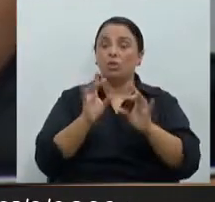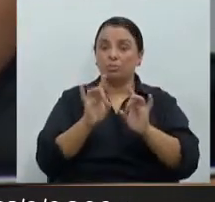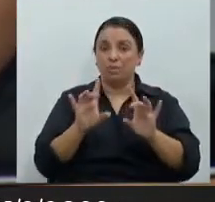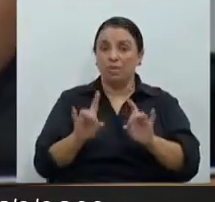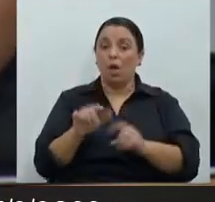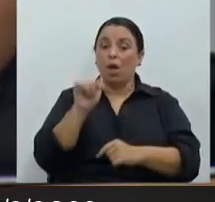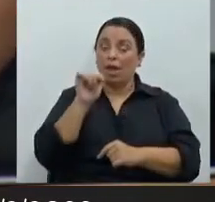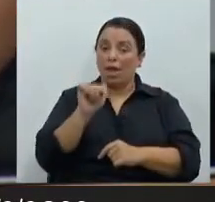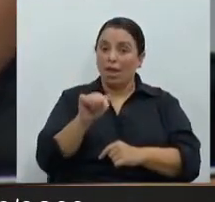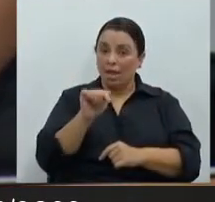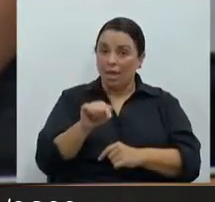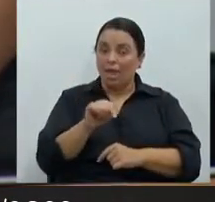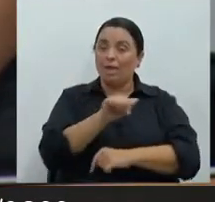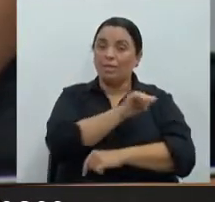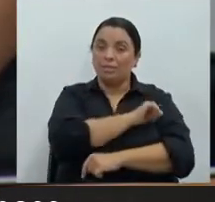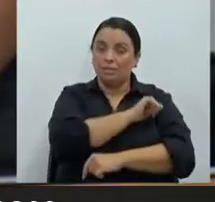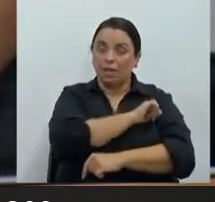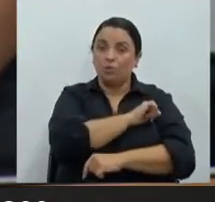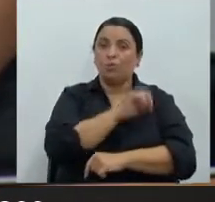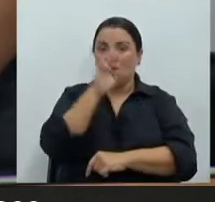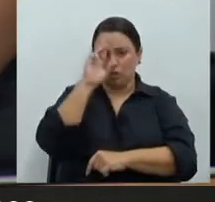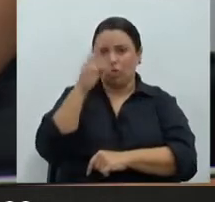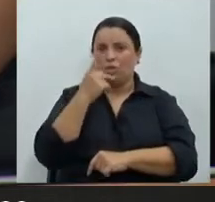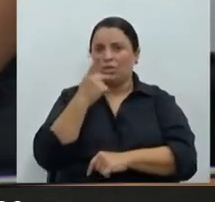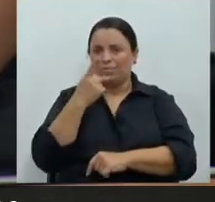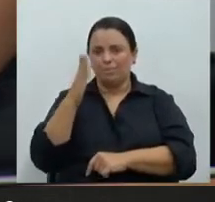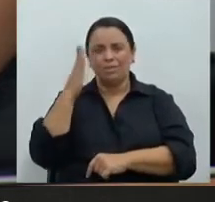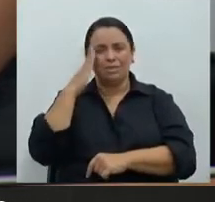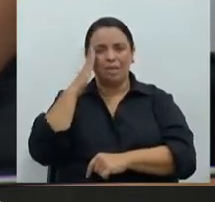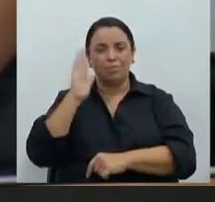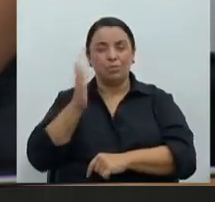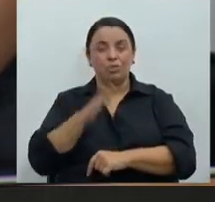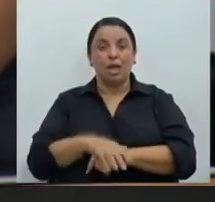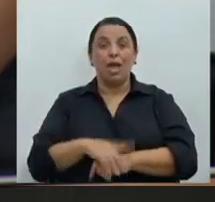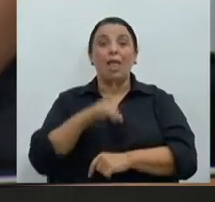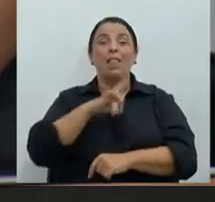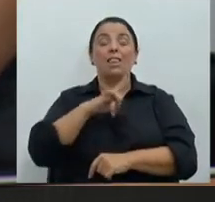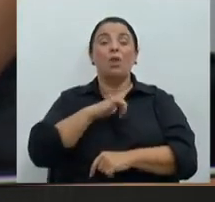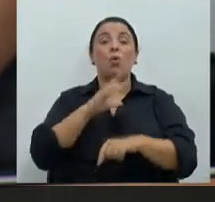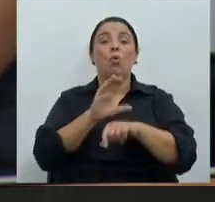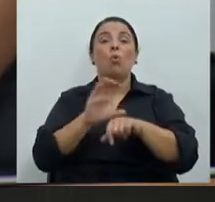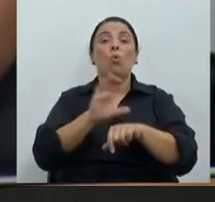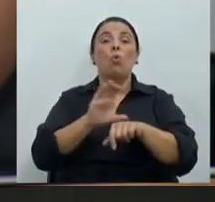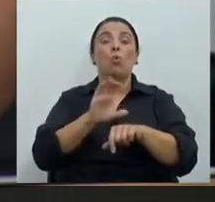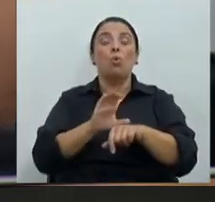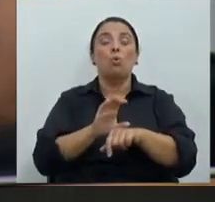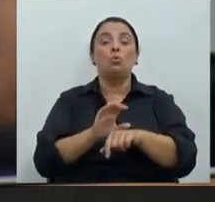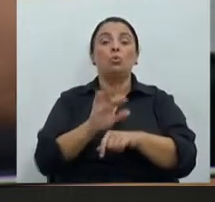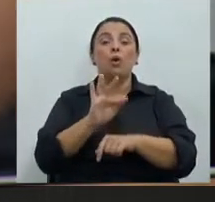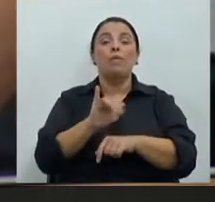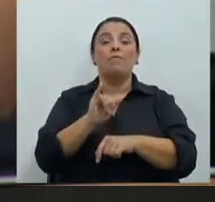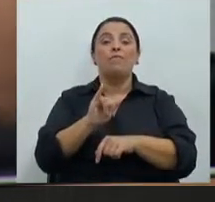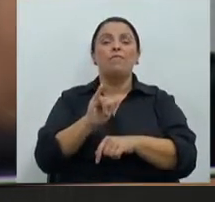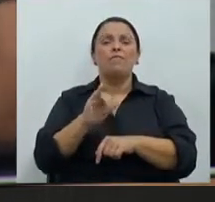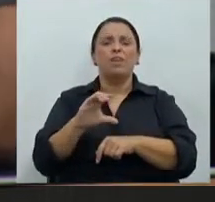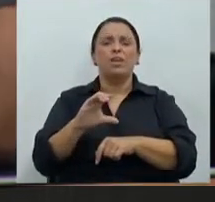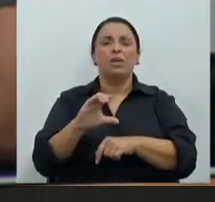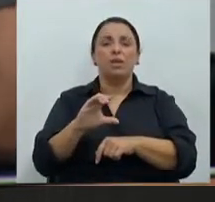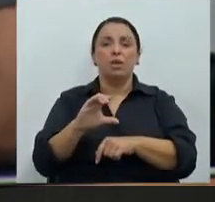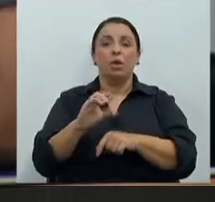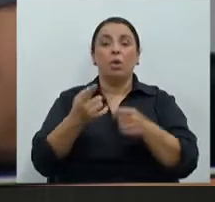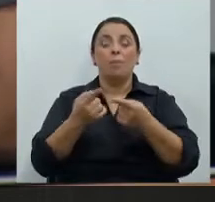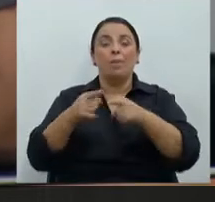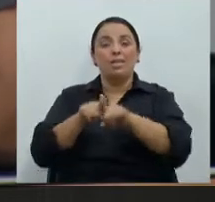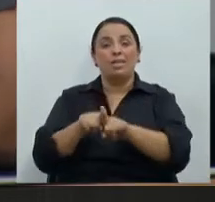que estão aqui conosco podem confirmar, fizemos um levantamento do curso FIC, né, através do Pronatec, e que